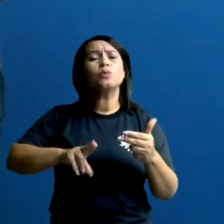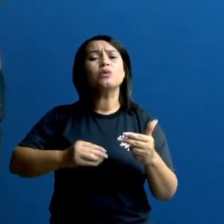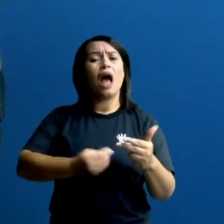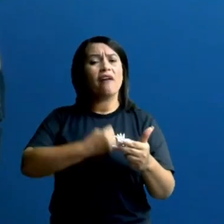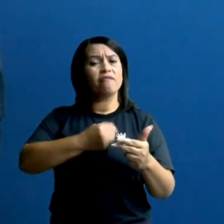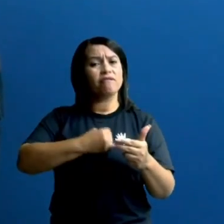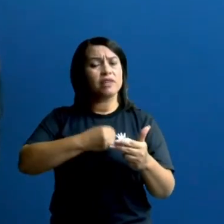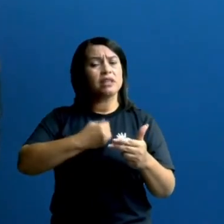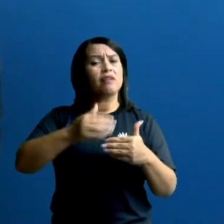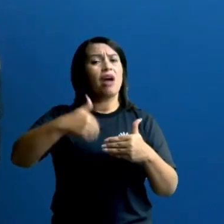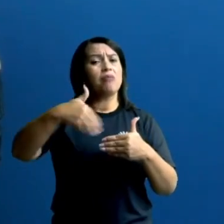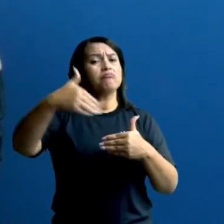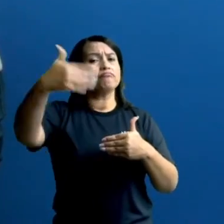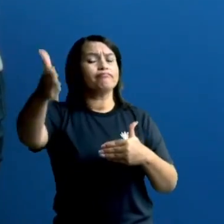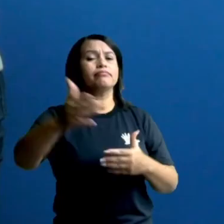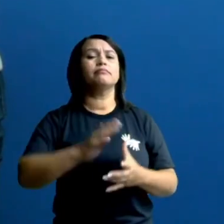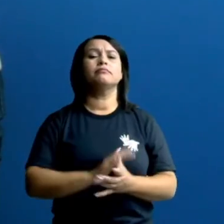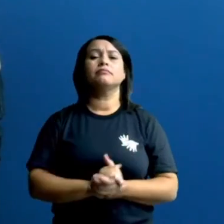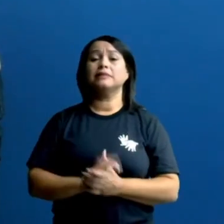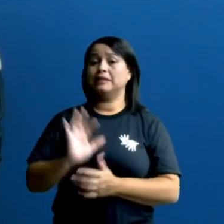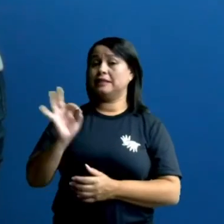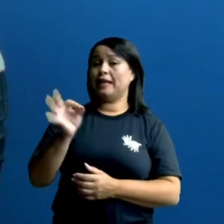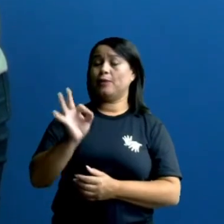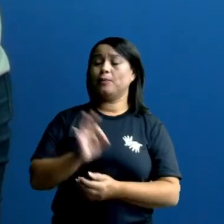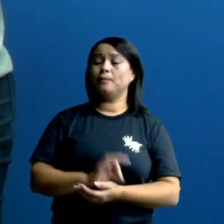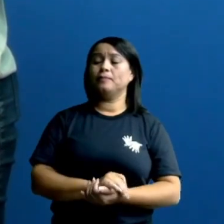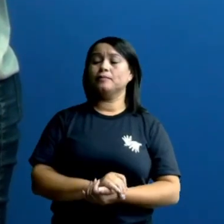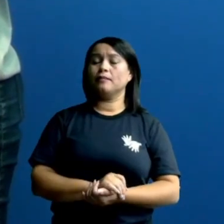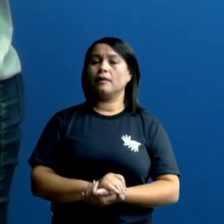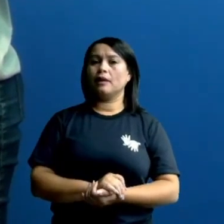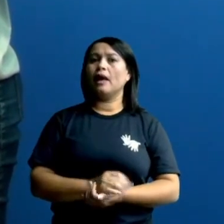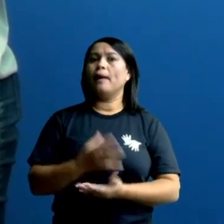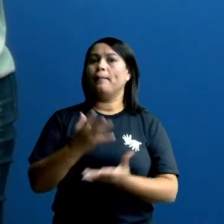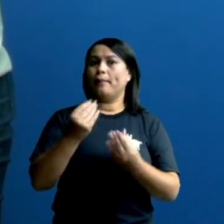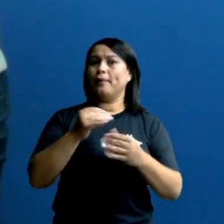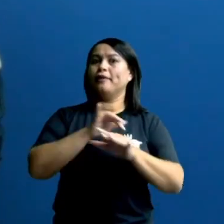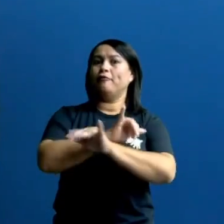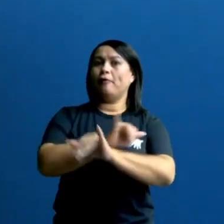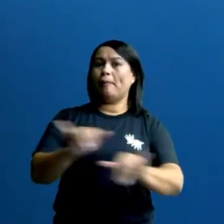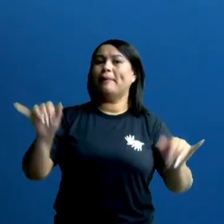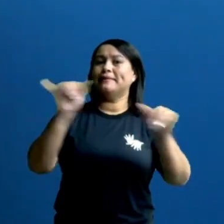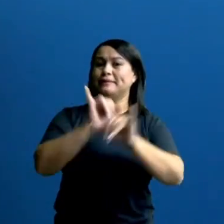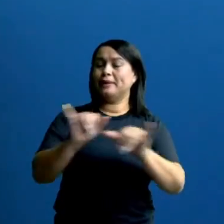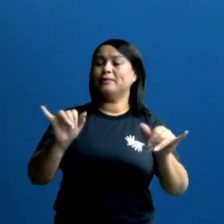uma maior qualidade de vida, certo? Muita informação, né?